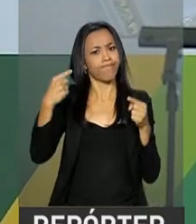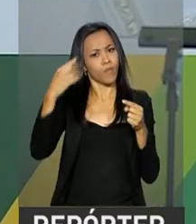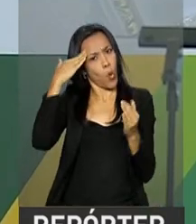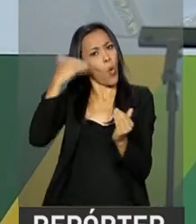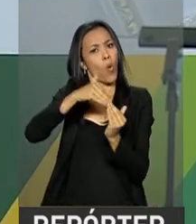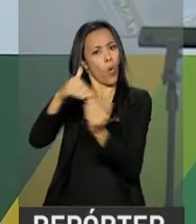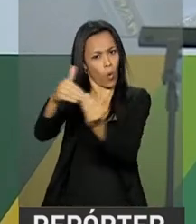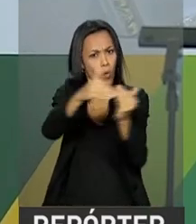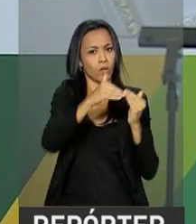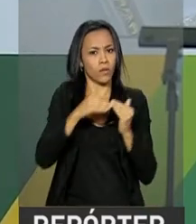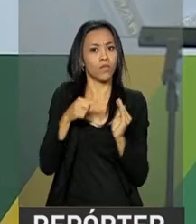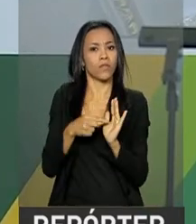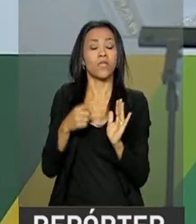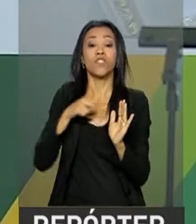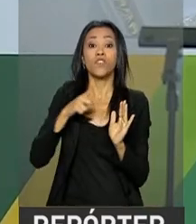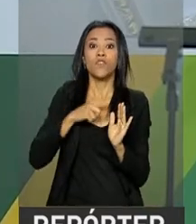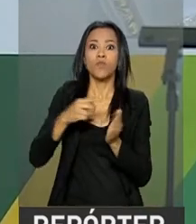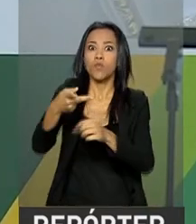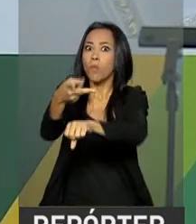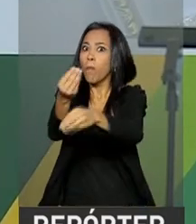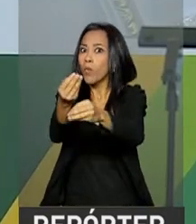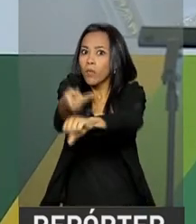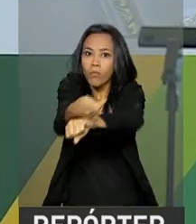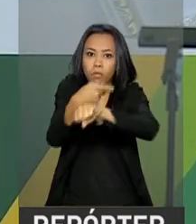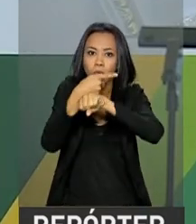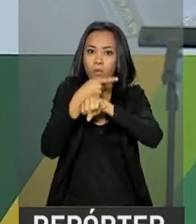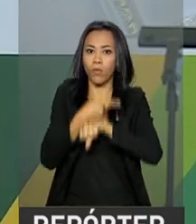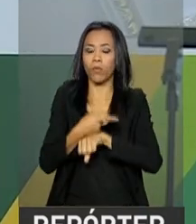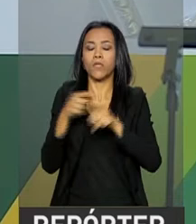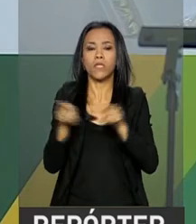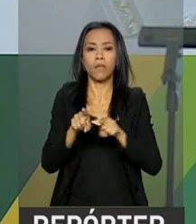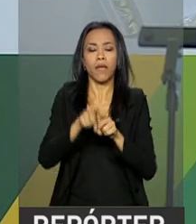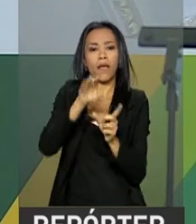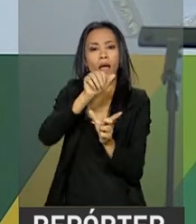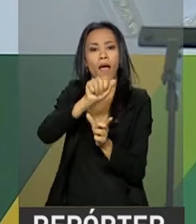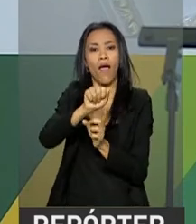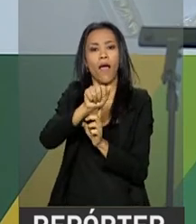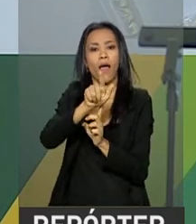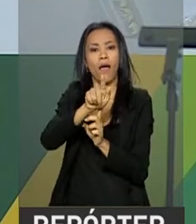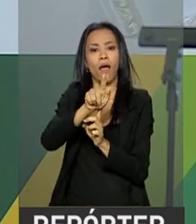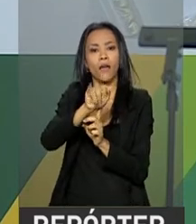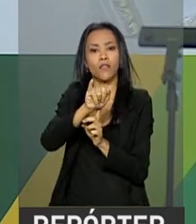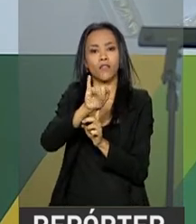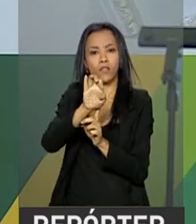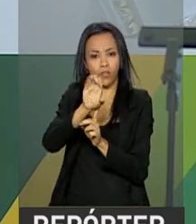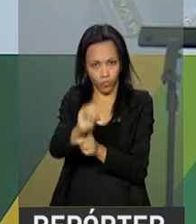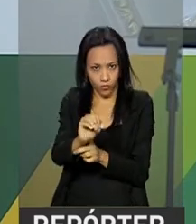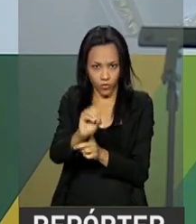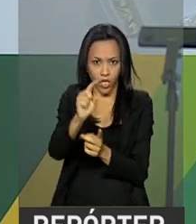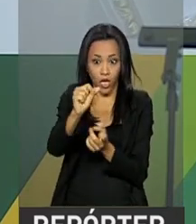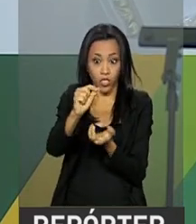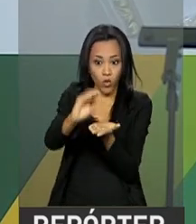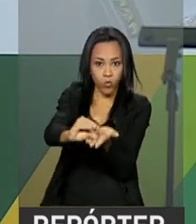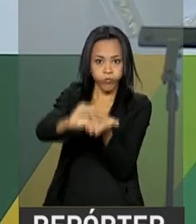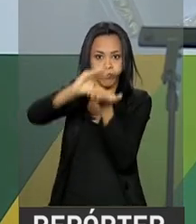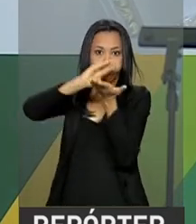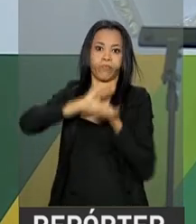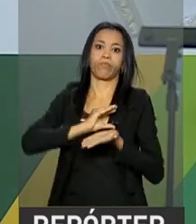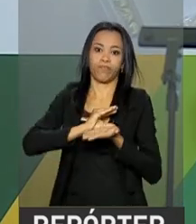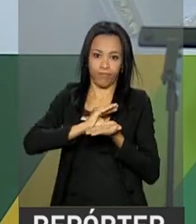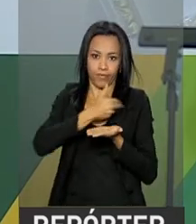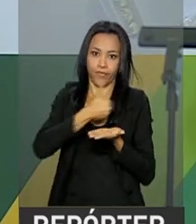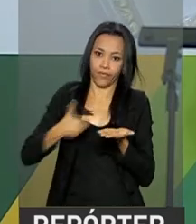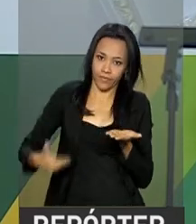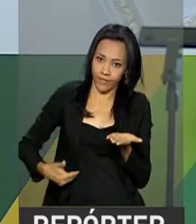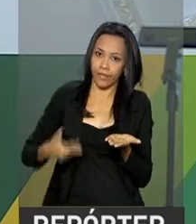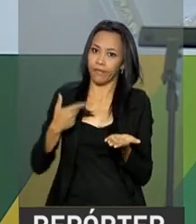procura e ágios extraordinários. Isto até é um sinal muito acentuado de credibilidade e de